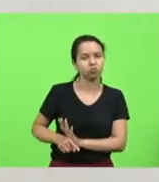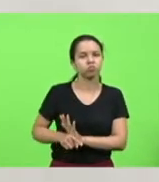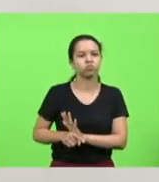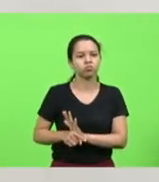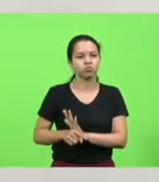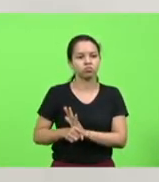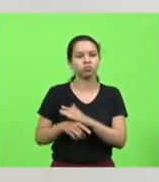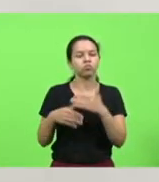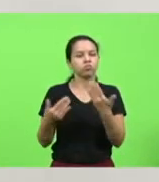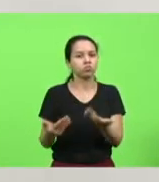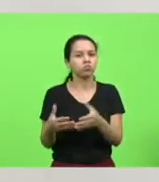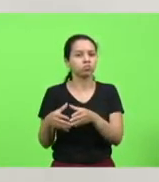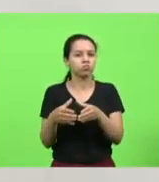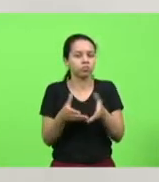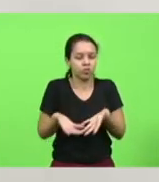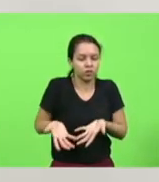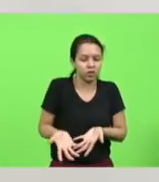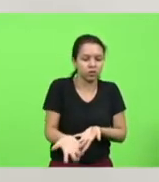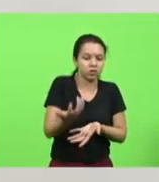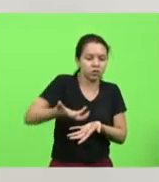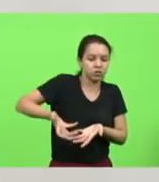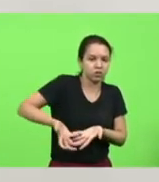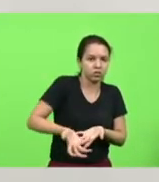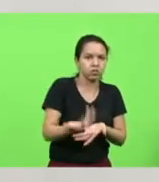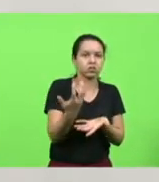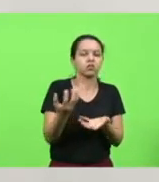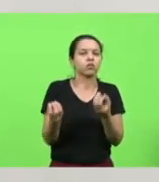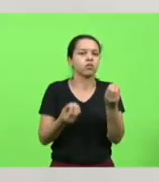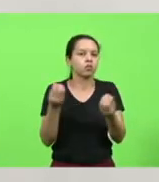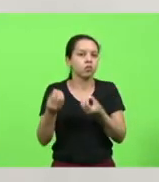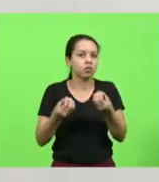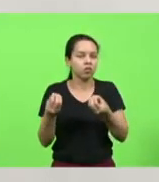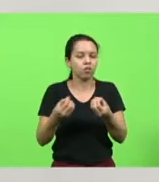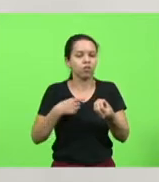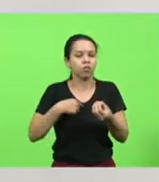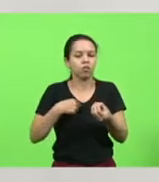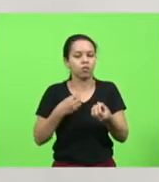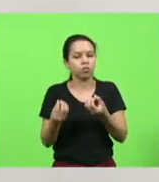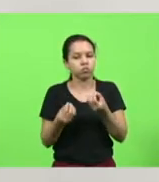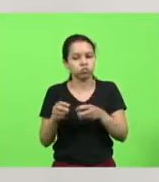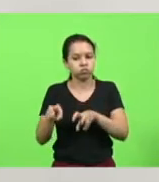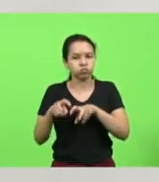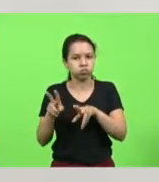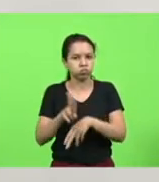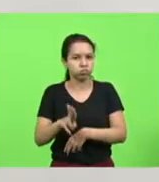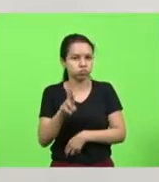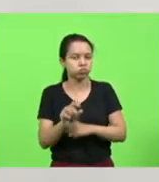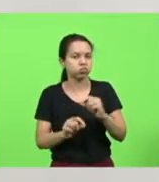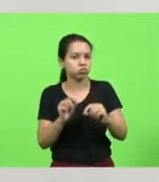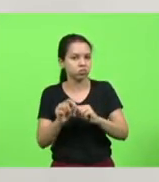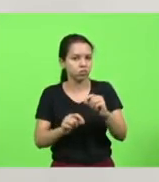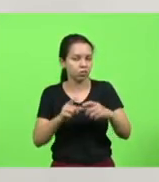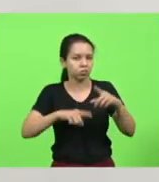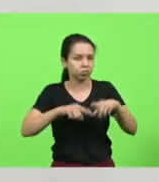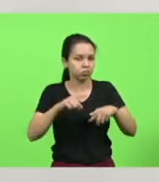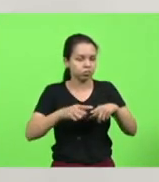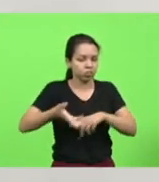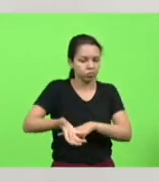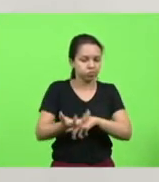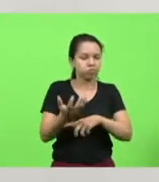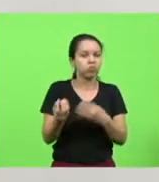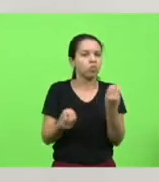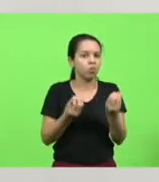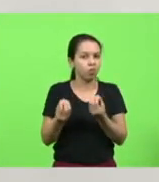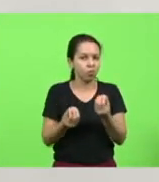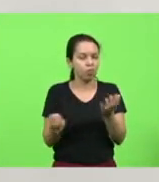o tipo de dragagem que ali é feita, é afundeado aquelas rochas, é extraído com maquinário pesado, então isso vai estar no projeto. E